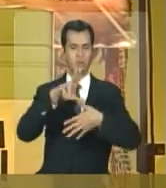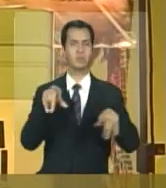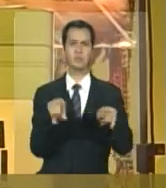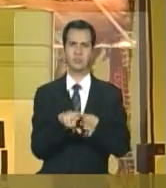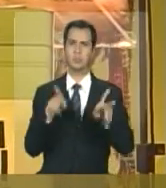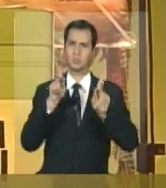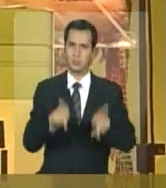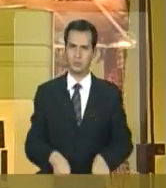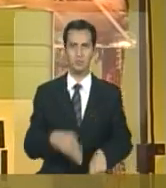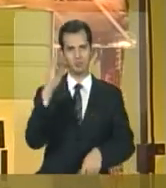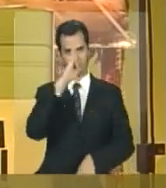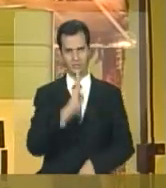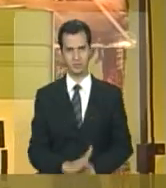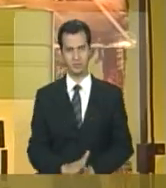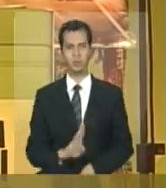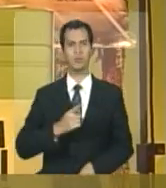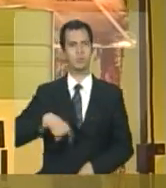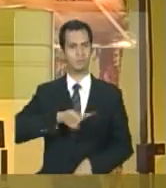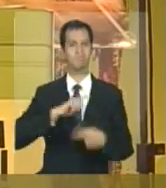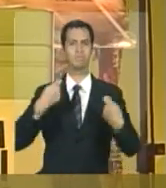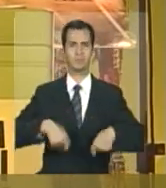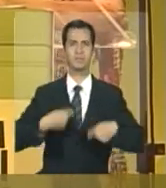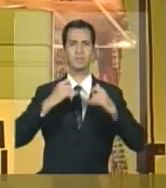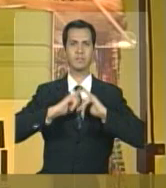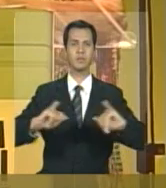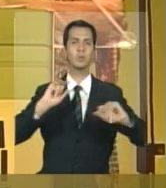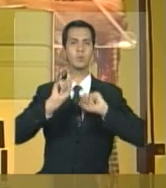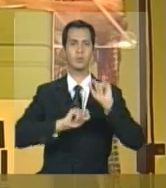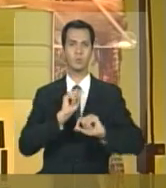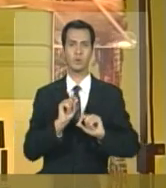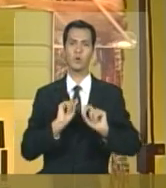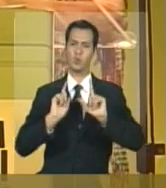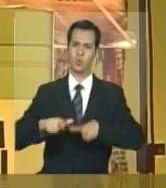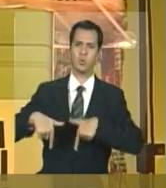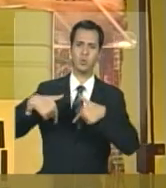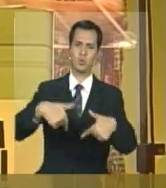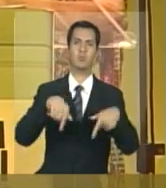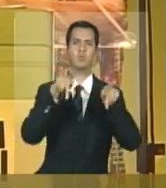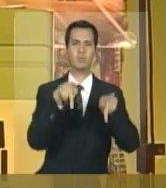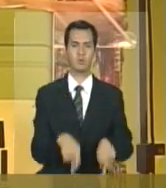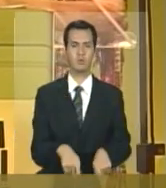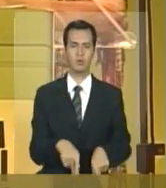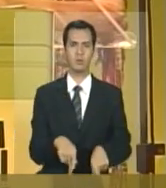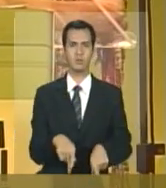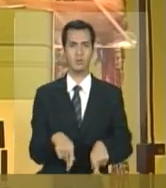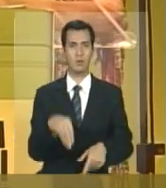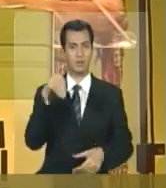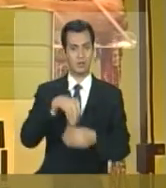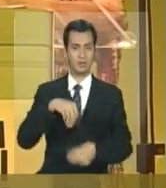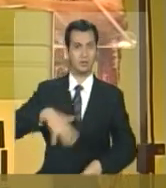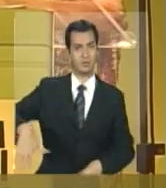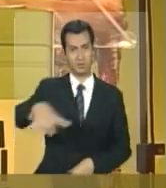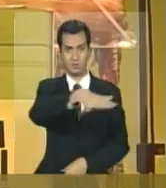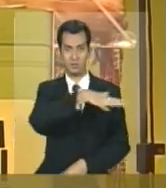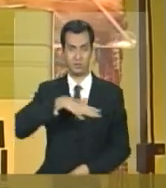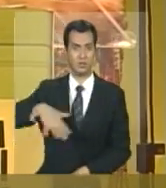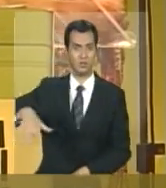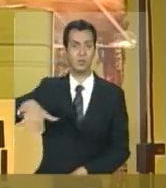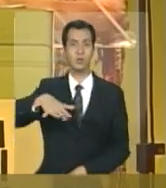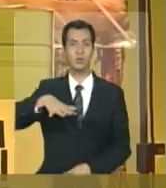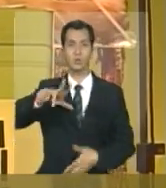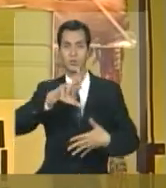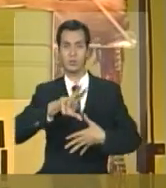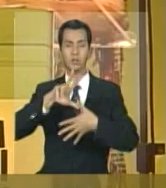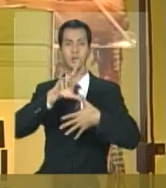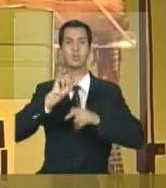brasileiros, é fundamental dizer que a luta do povo aqui dessa região foi